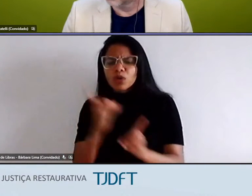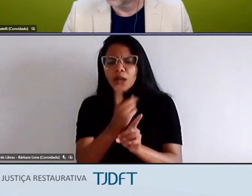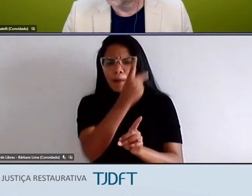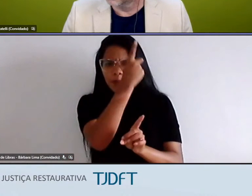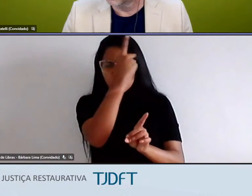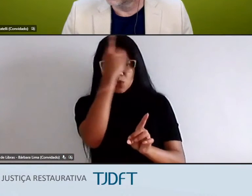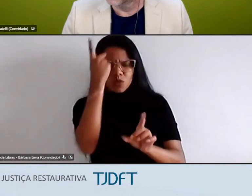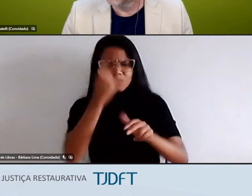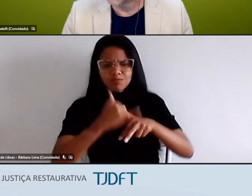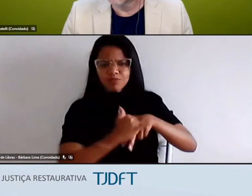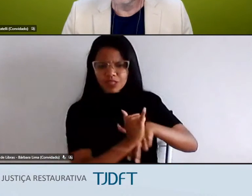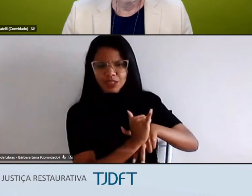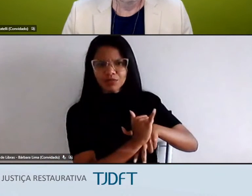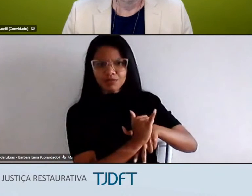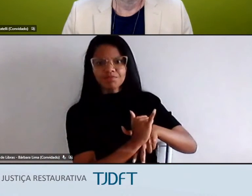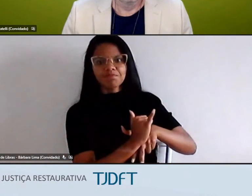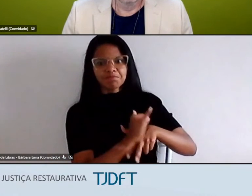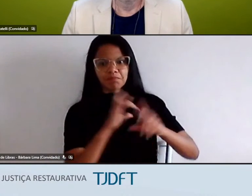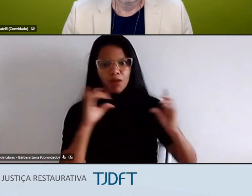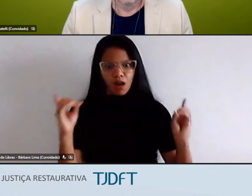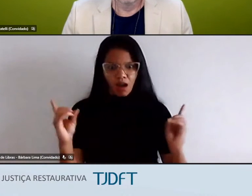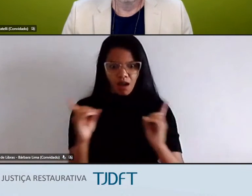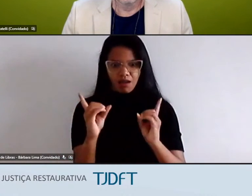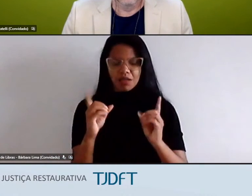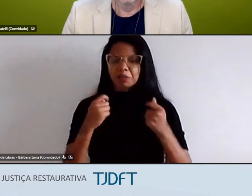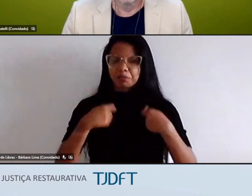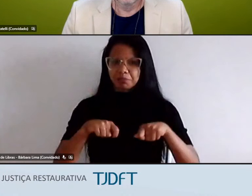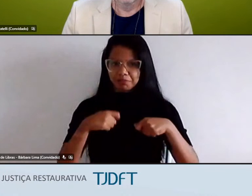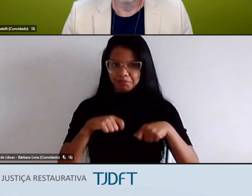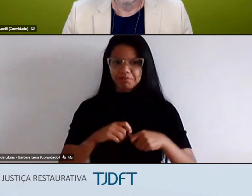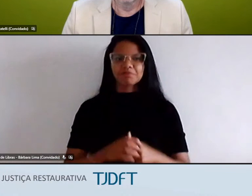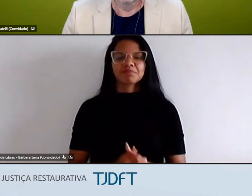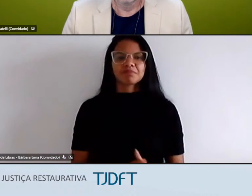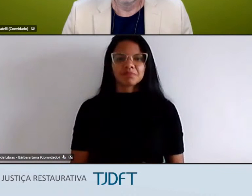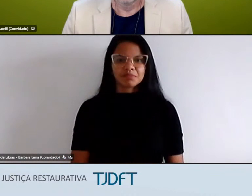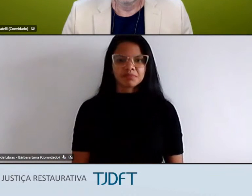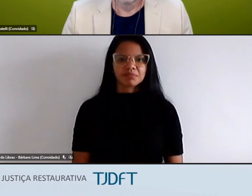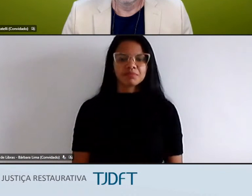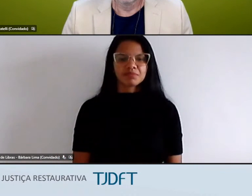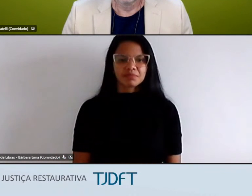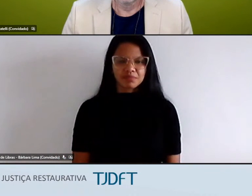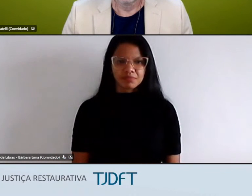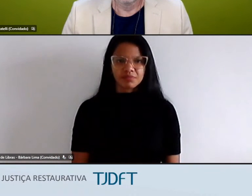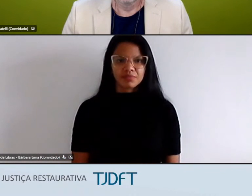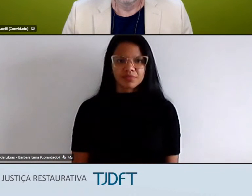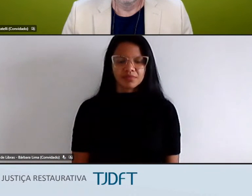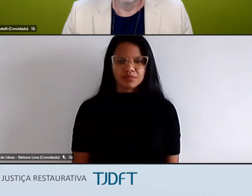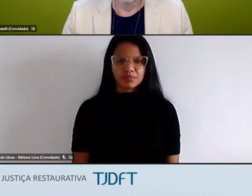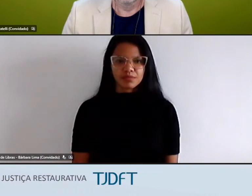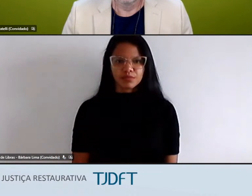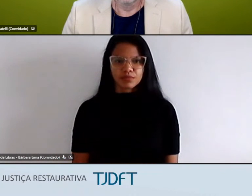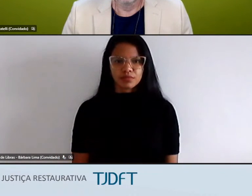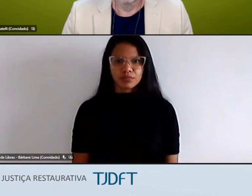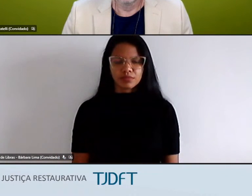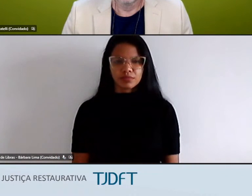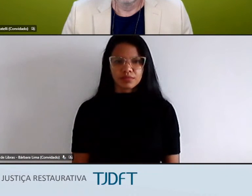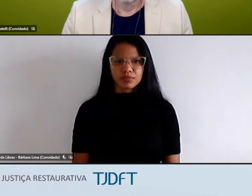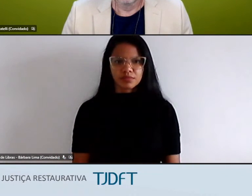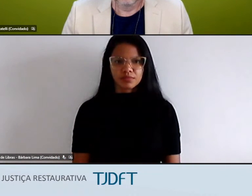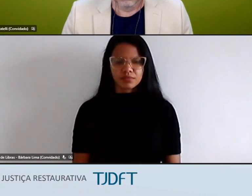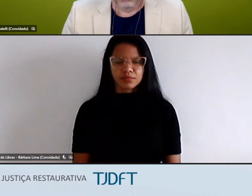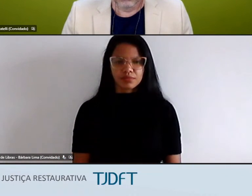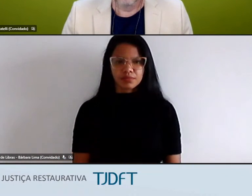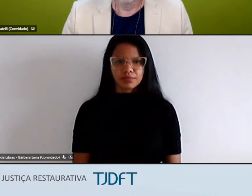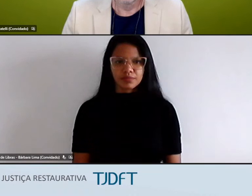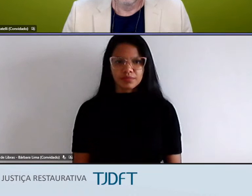This means it's not the judge's decision, it's not the prosecutor's decision, it's not the social worker's decision, it is the young